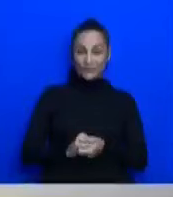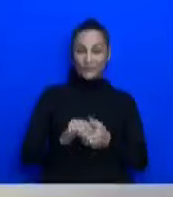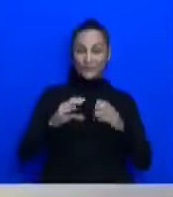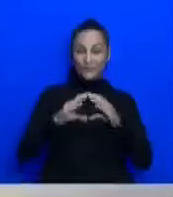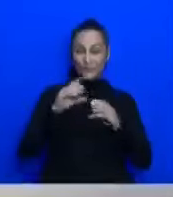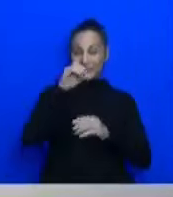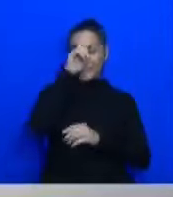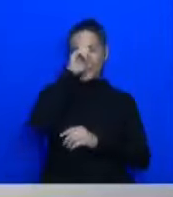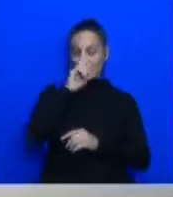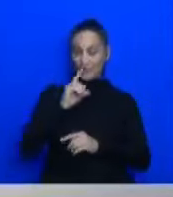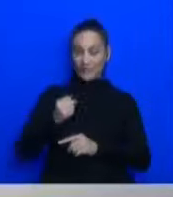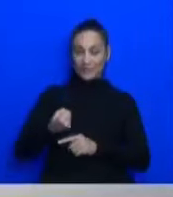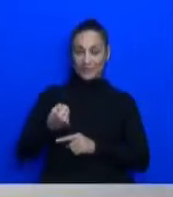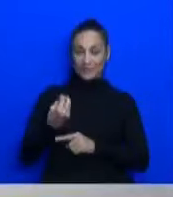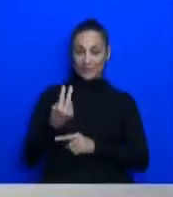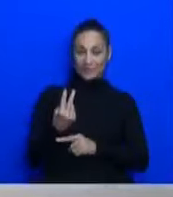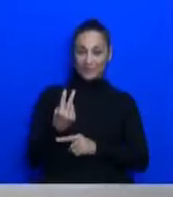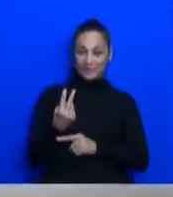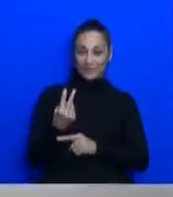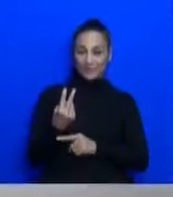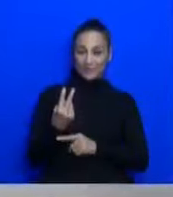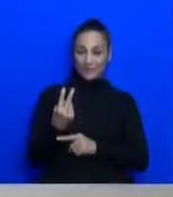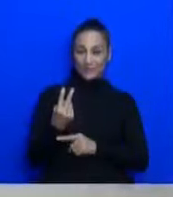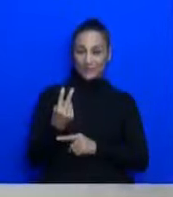Bola amarela, número